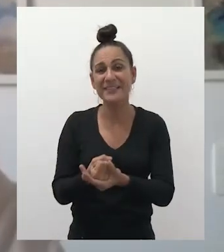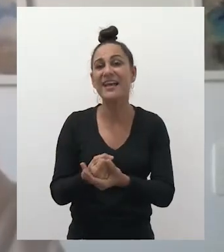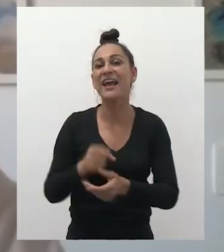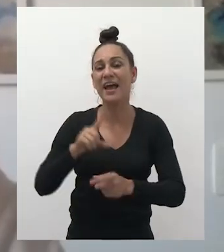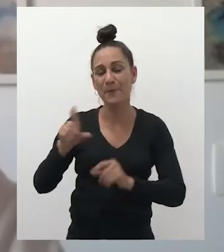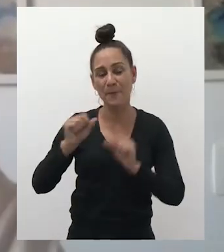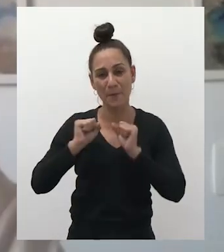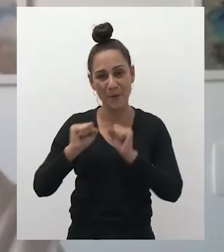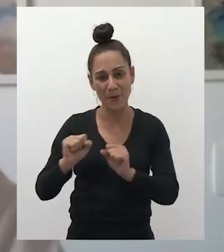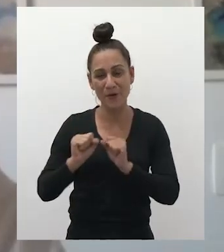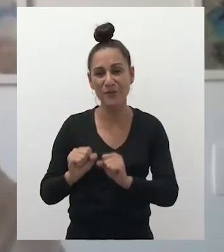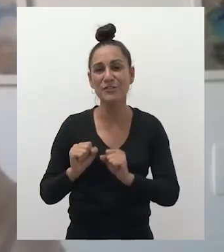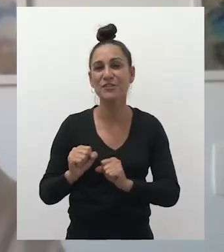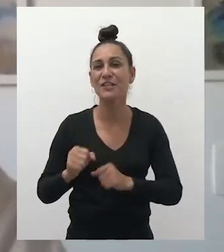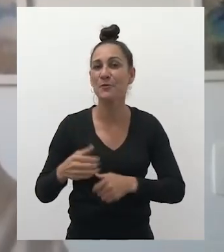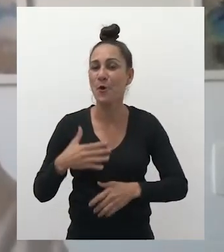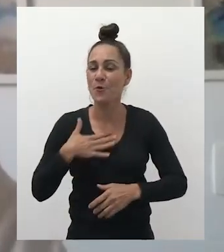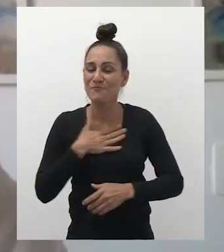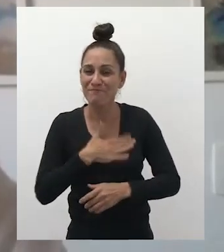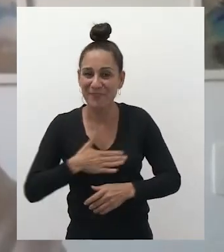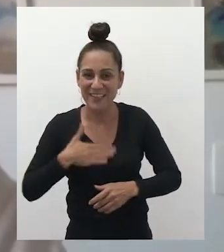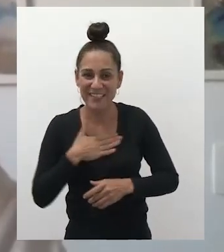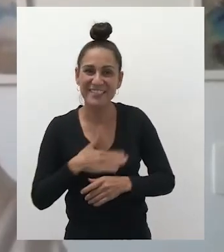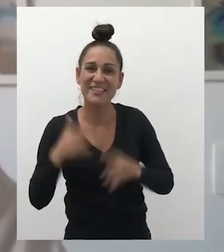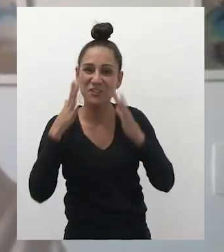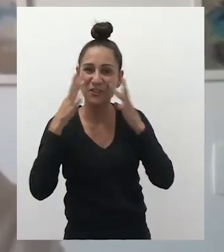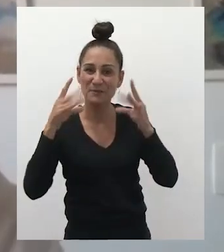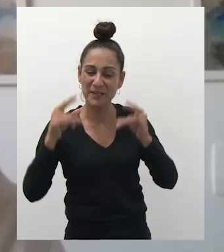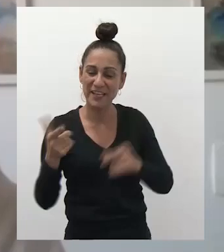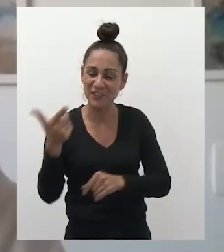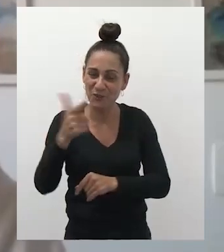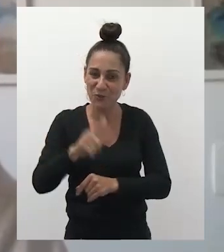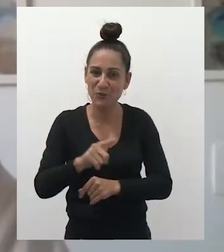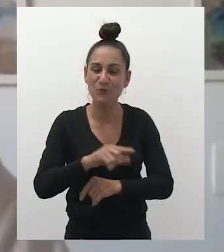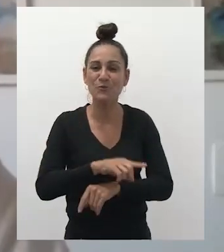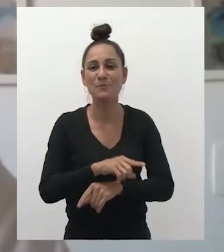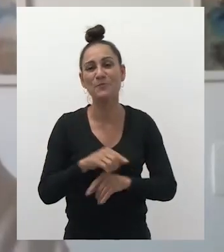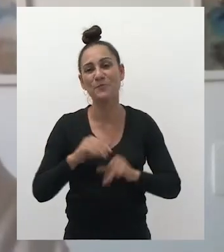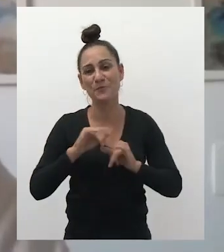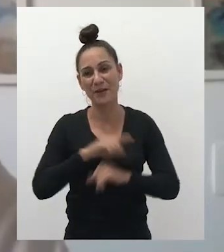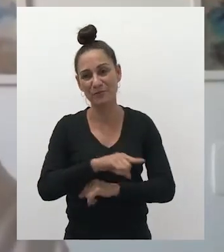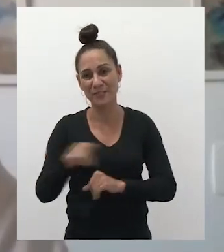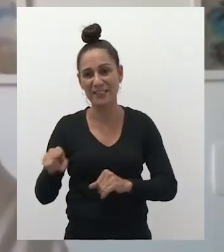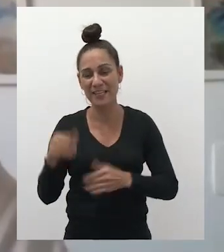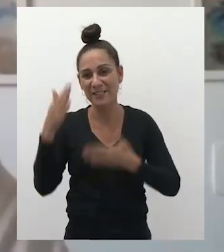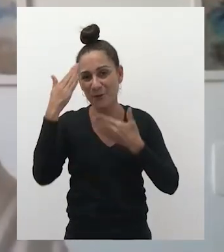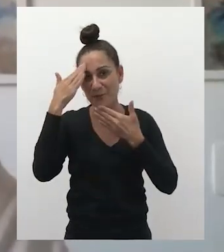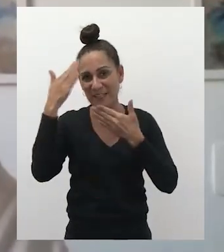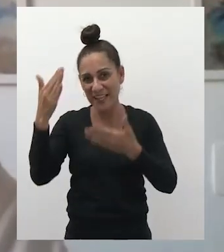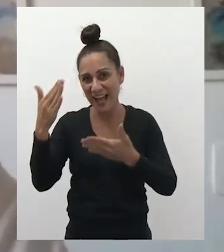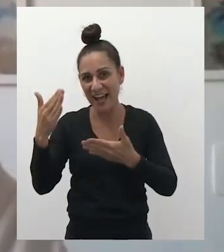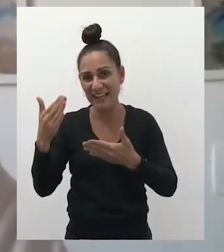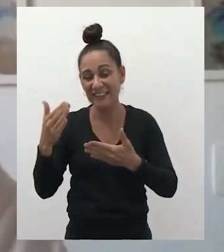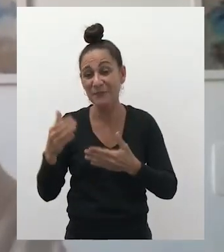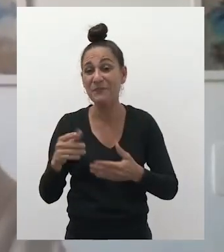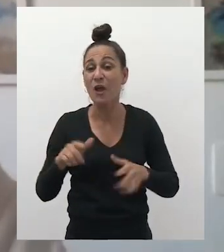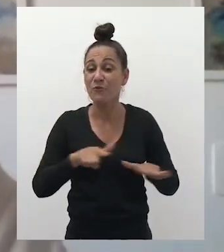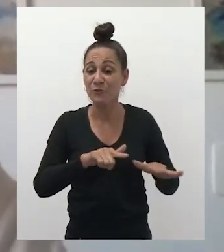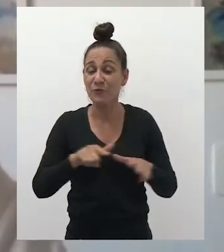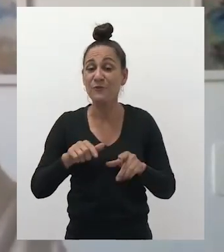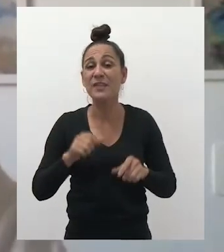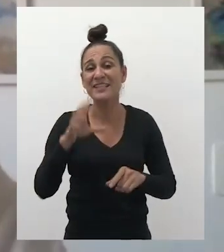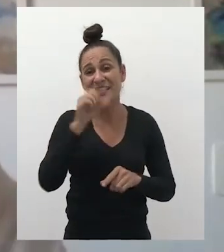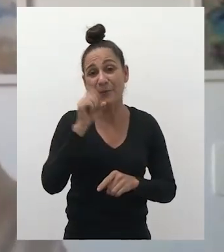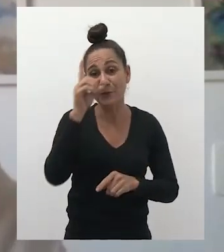de desenvolvimento, vou ter o maior prazer em falar sobre isso mais uma vez com vocês. E, pessoal, obrigada, desejo um excelente final de semana